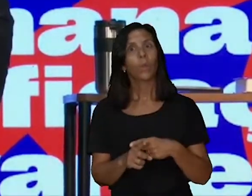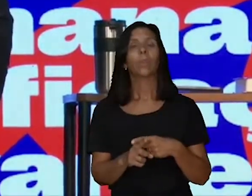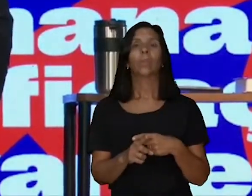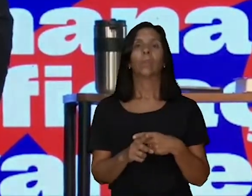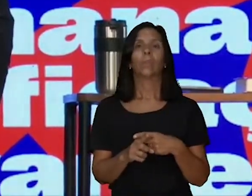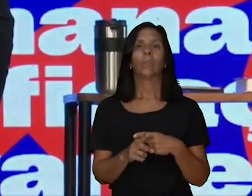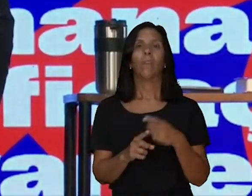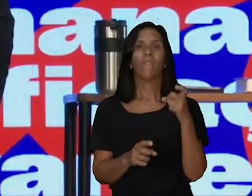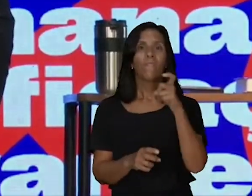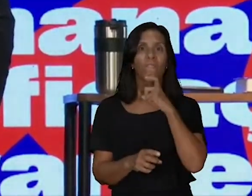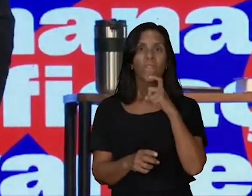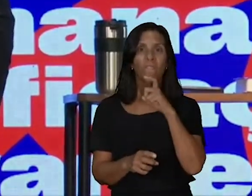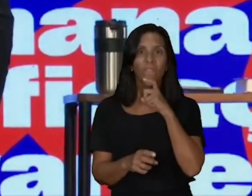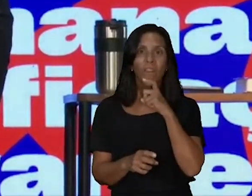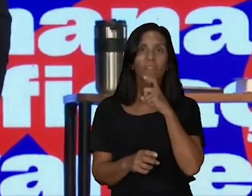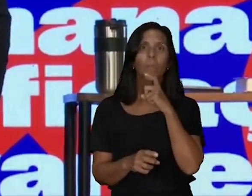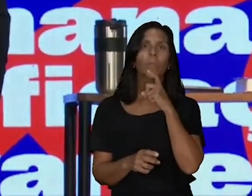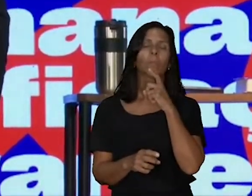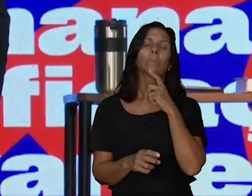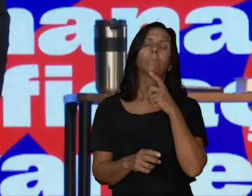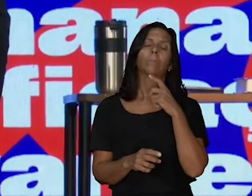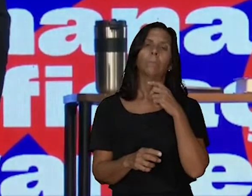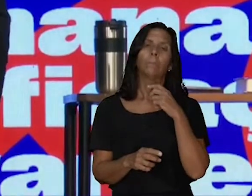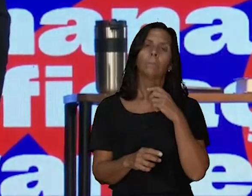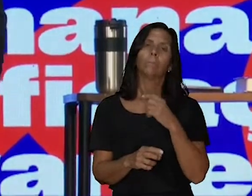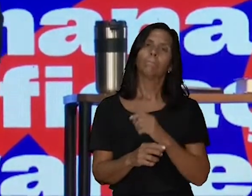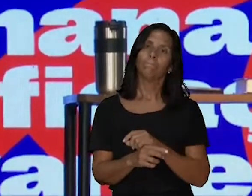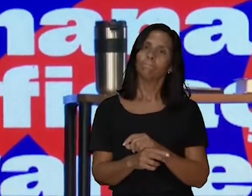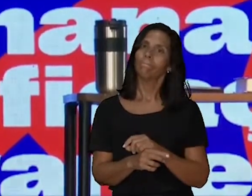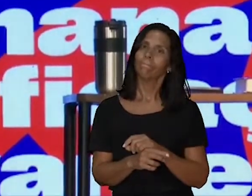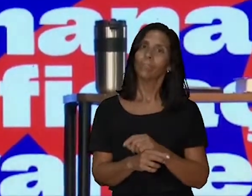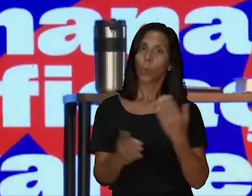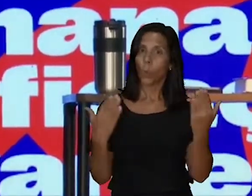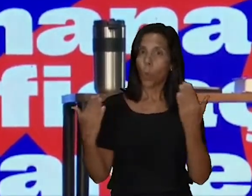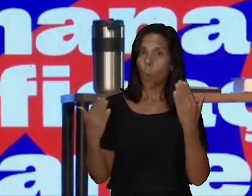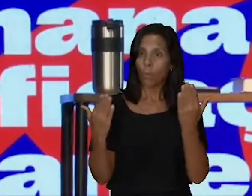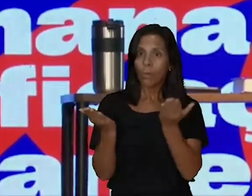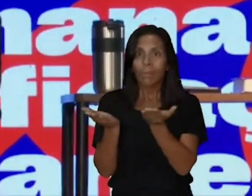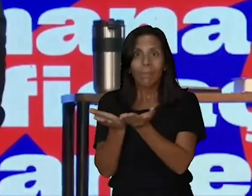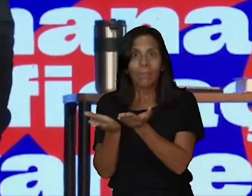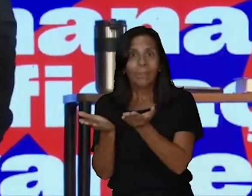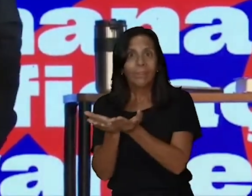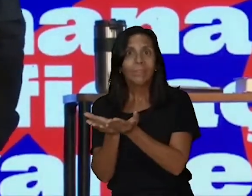pegar. Tem cristão que é igual carro a álcool